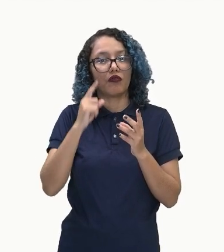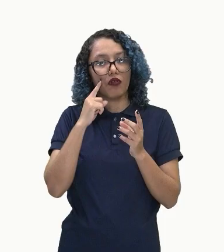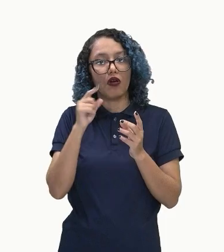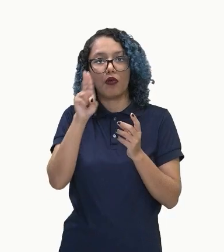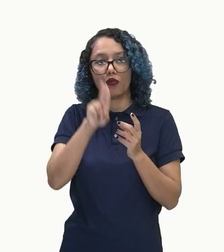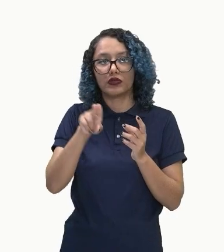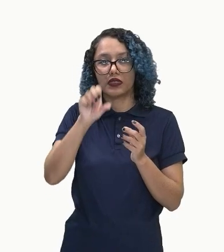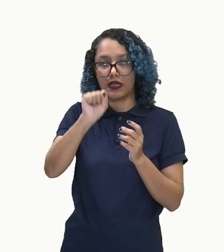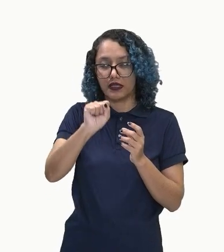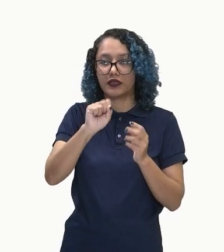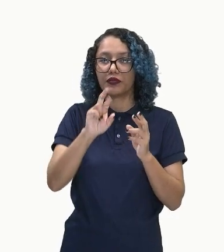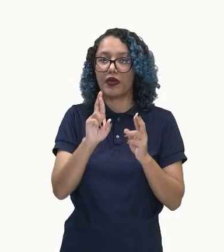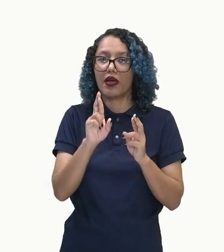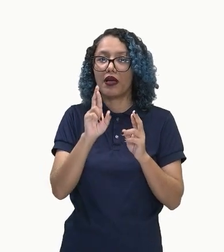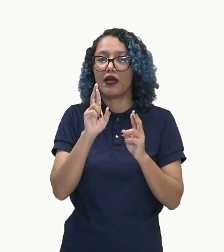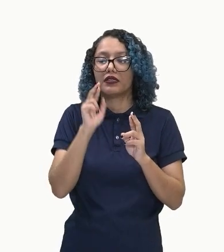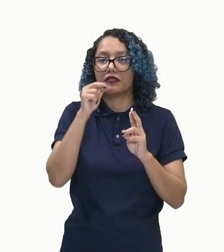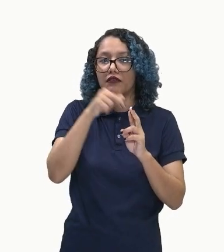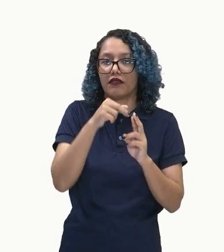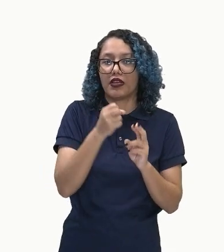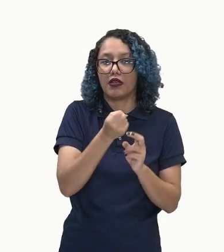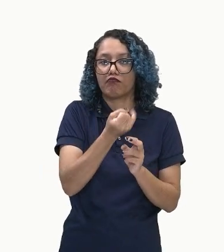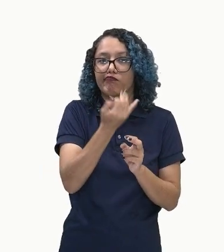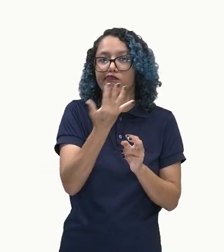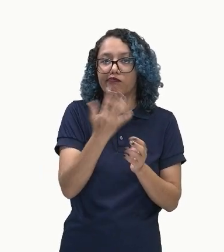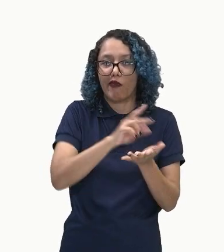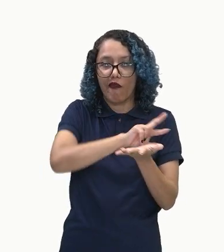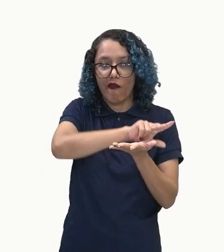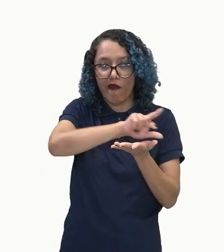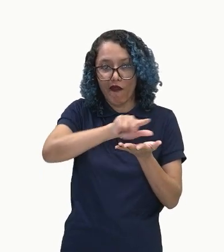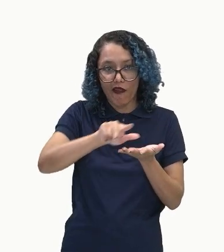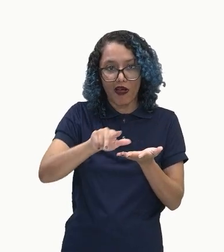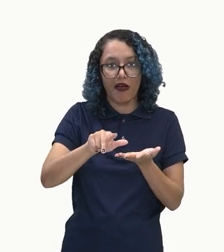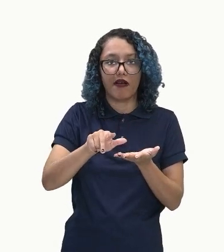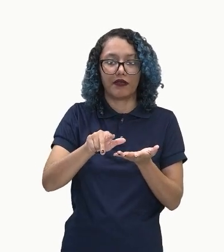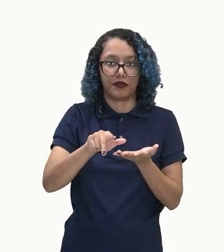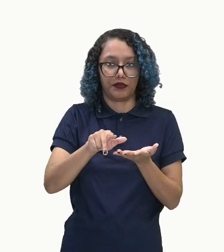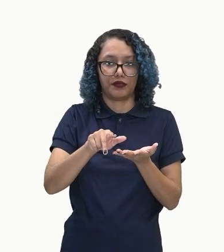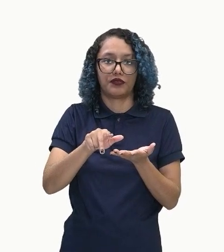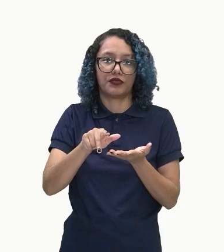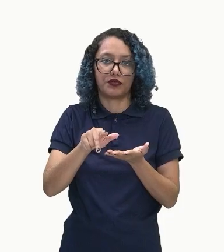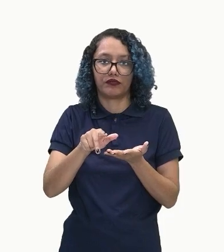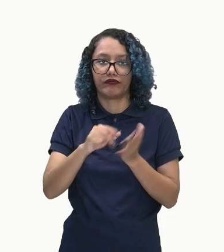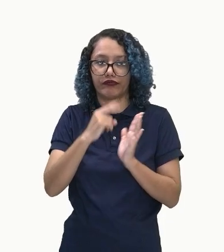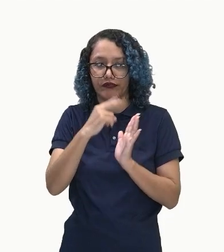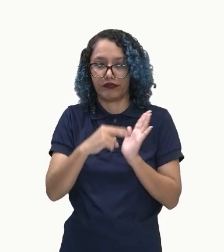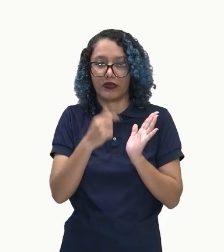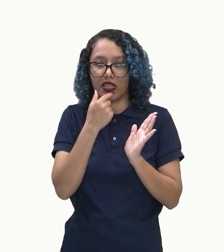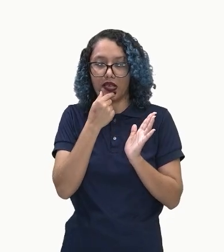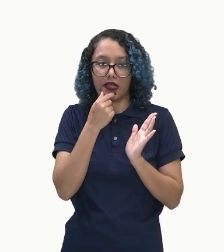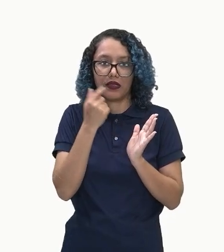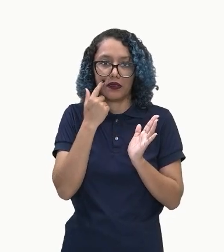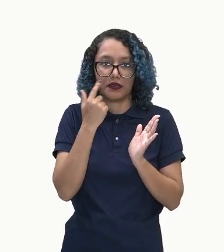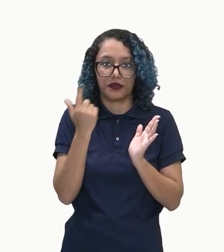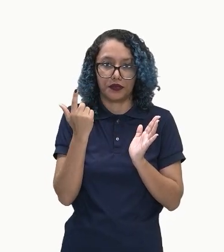para indicar plural, or quantifiers like many, few, several, ou quantificadores